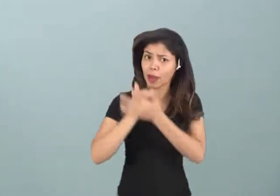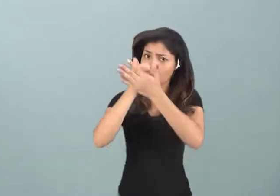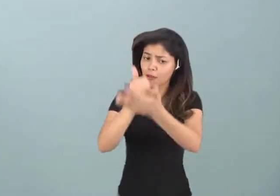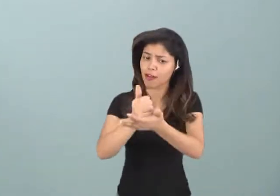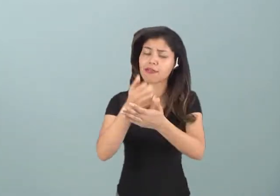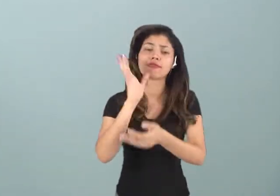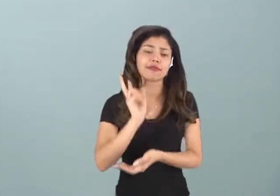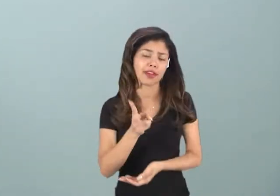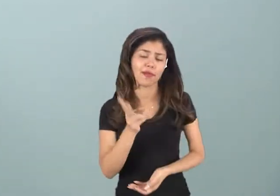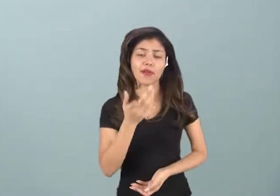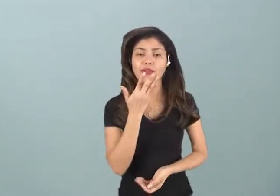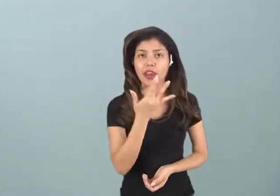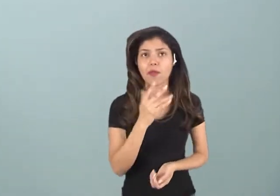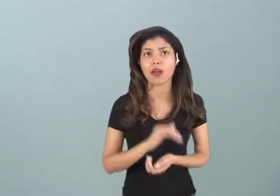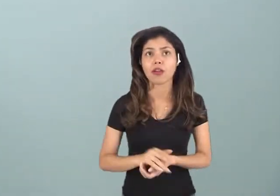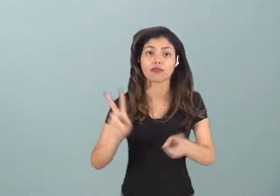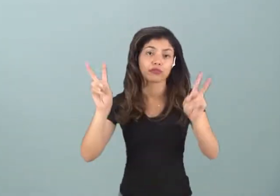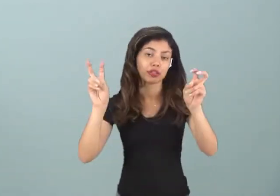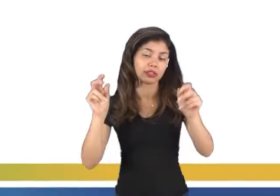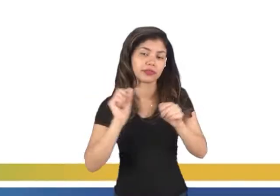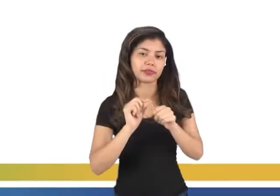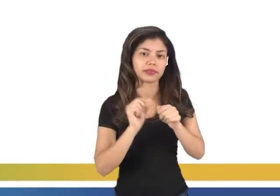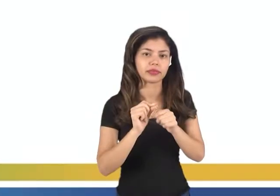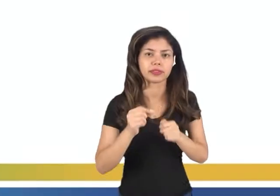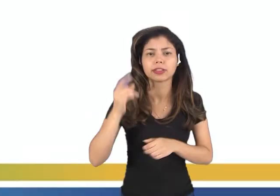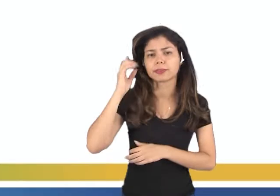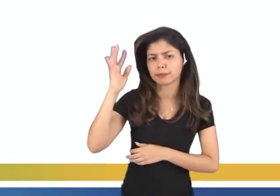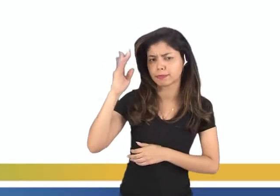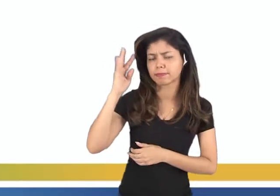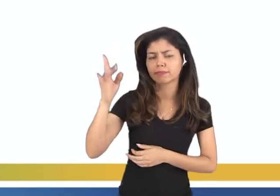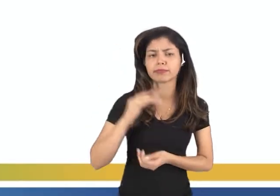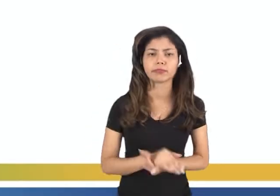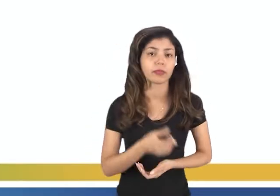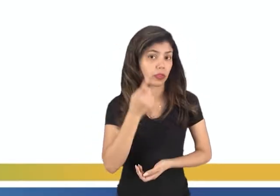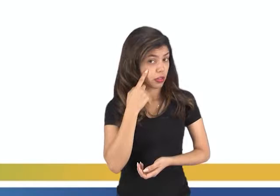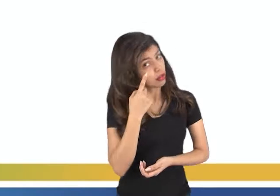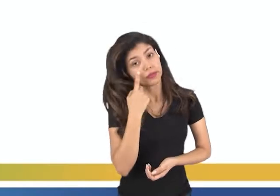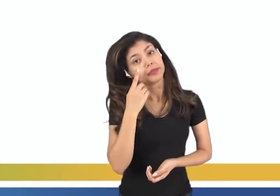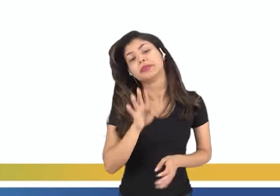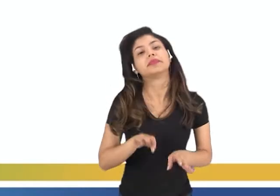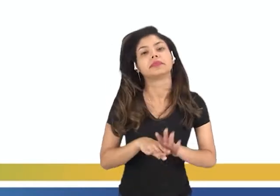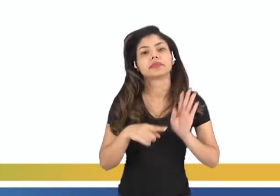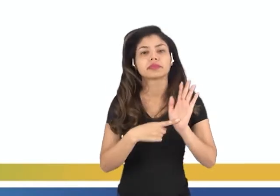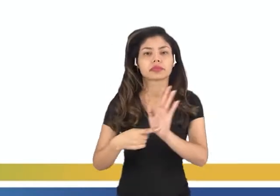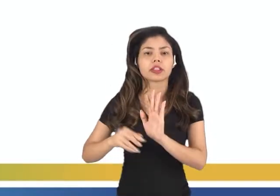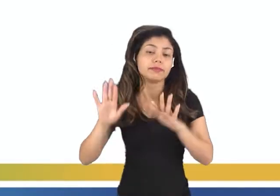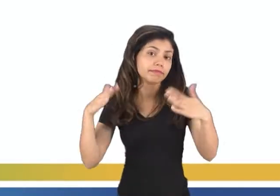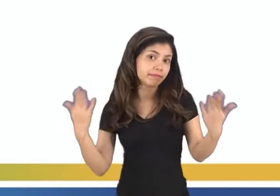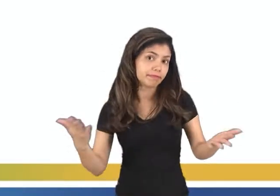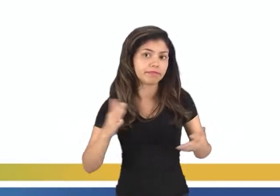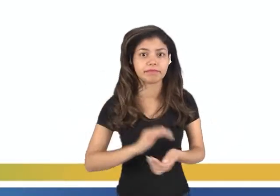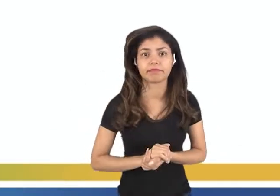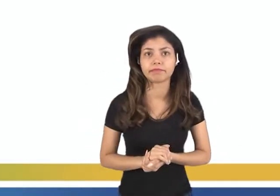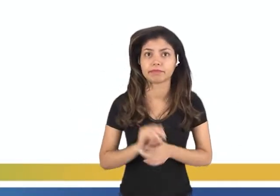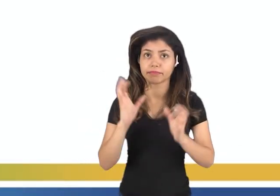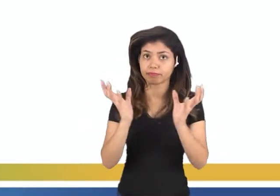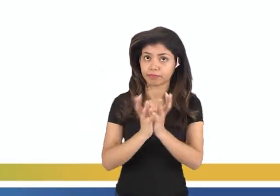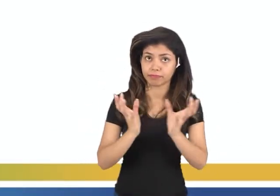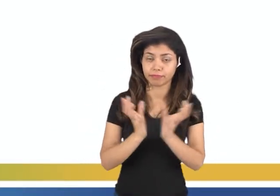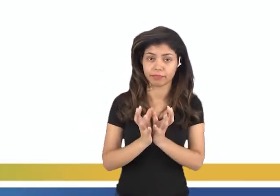ali o título, ele faz essa reflexão. Vamos observar um pouquinho gramaticalmente? Então, essa galera